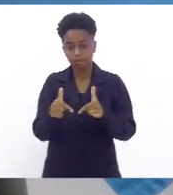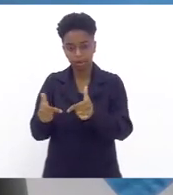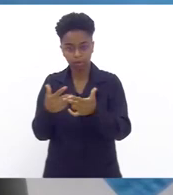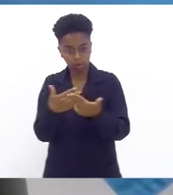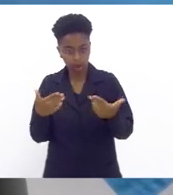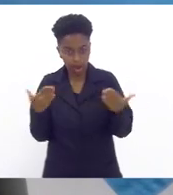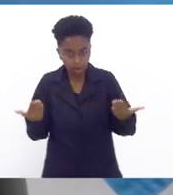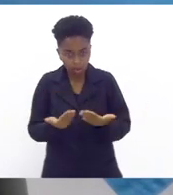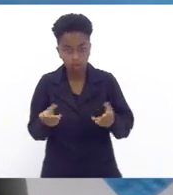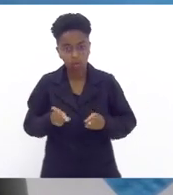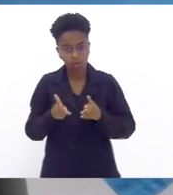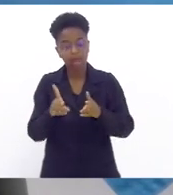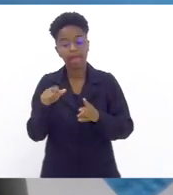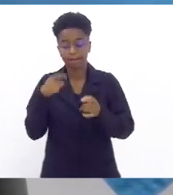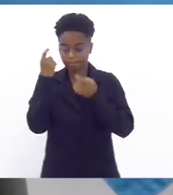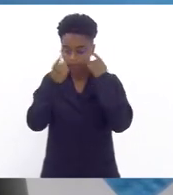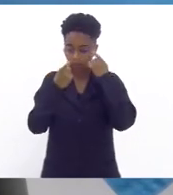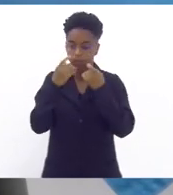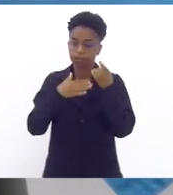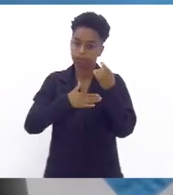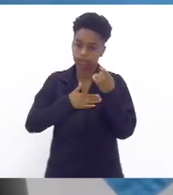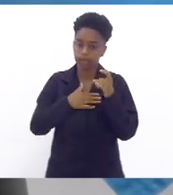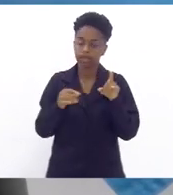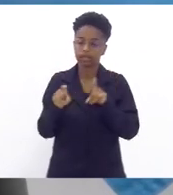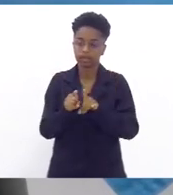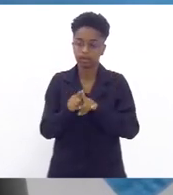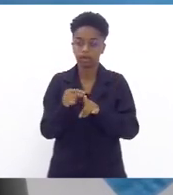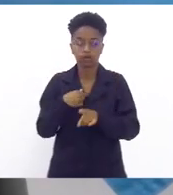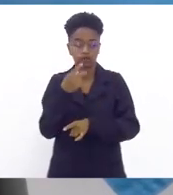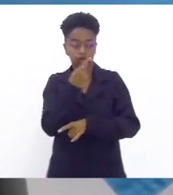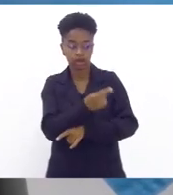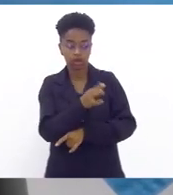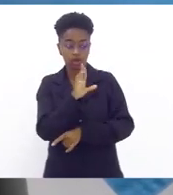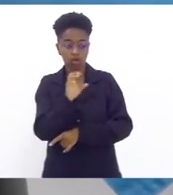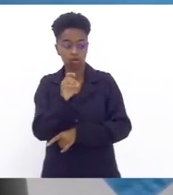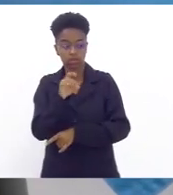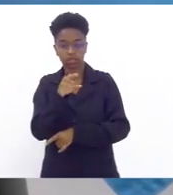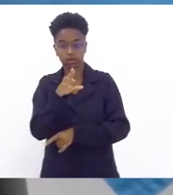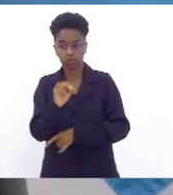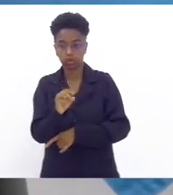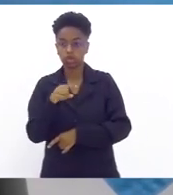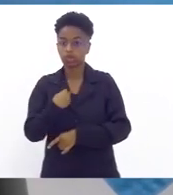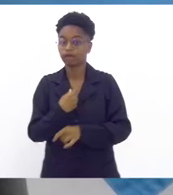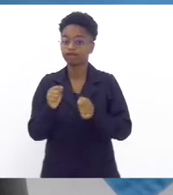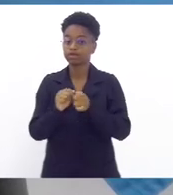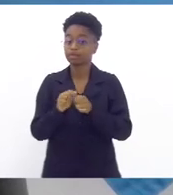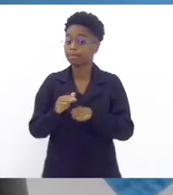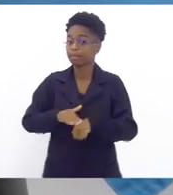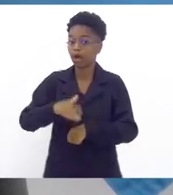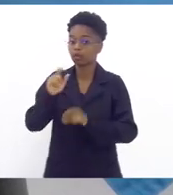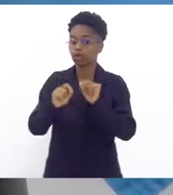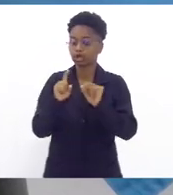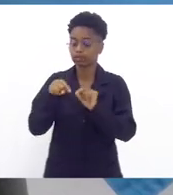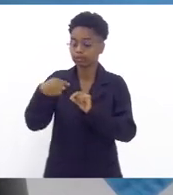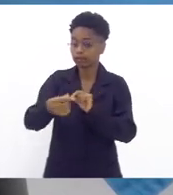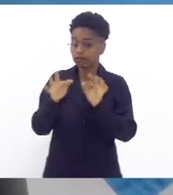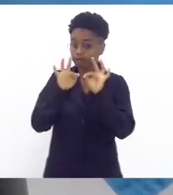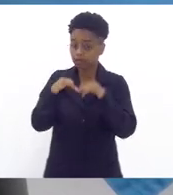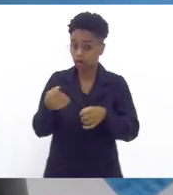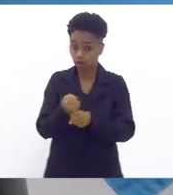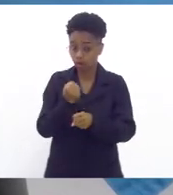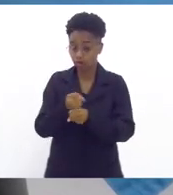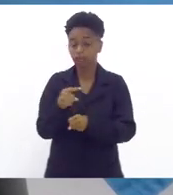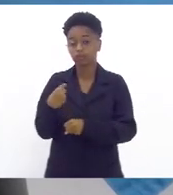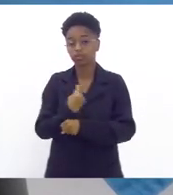momento é uma preocupação minha e eu ainda falei com o Rodrigo a gente vai fazer mais no final dessa obra A gente